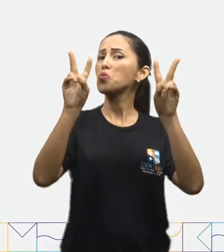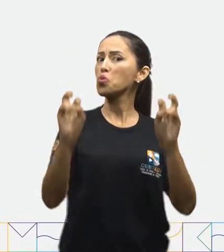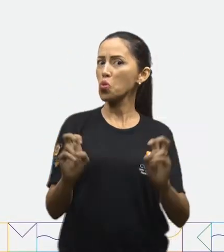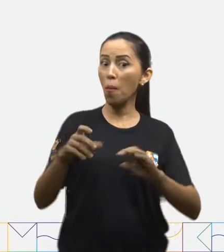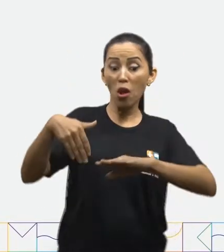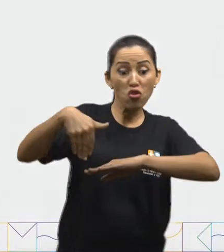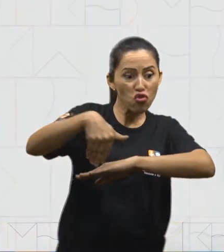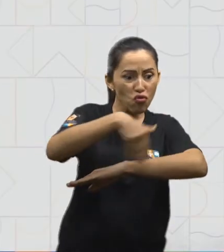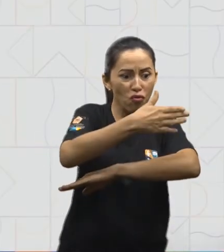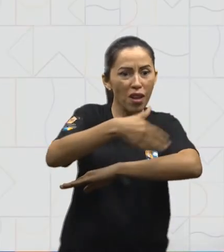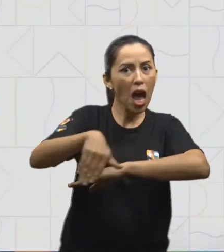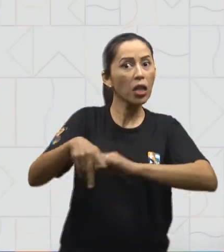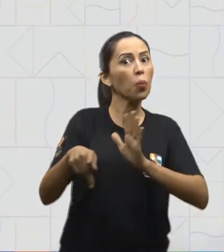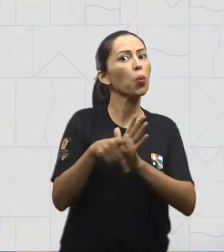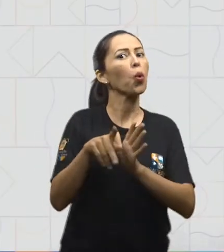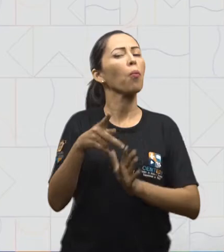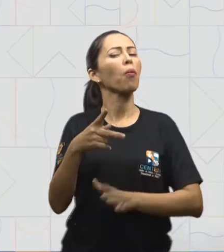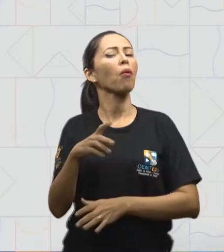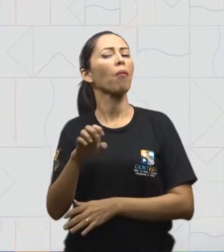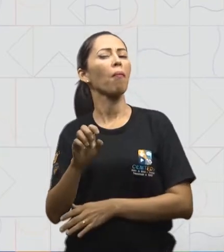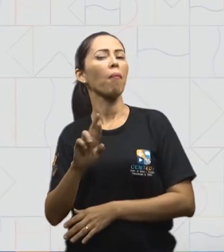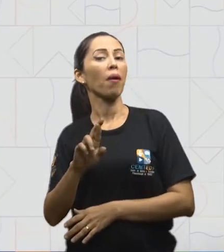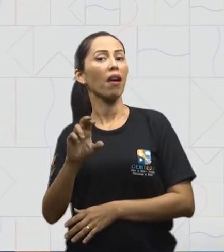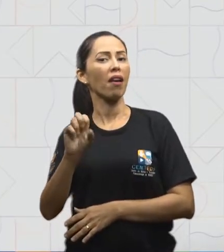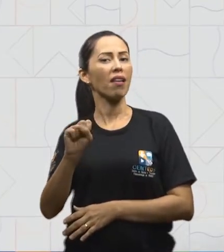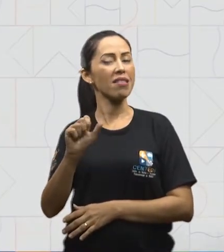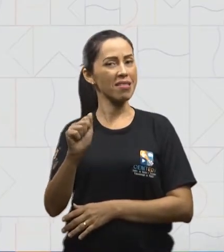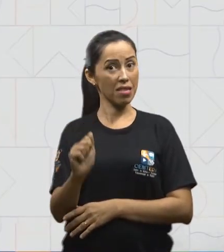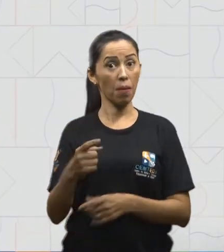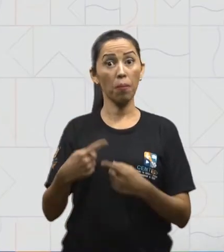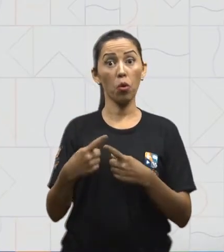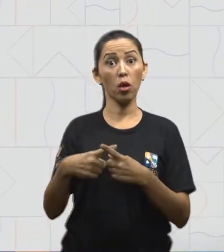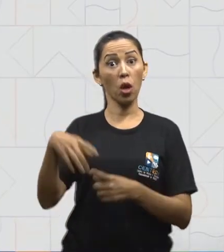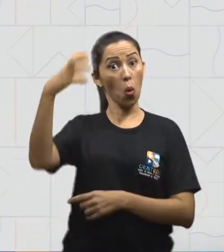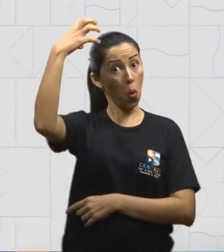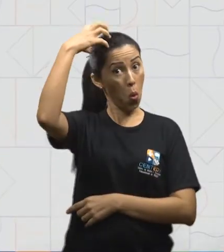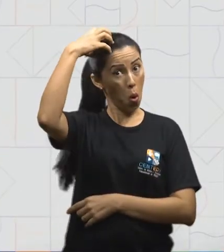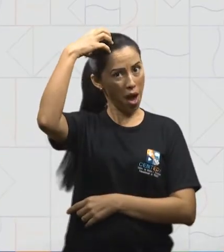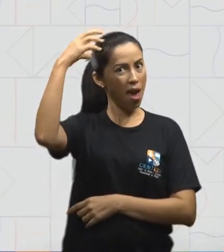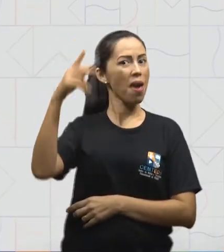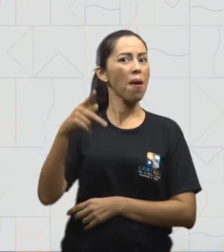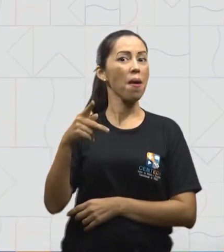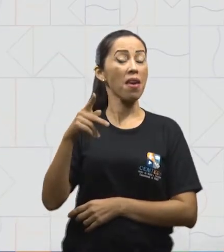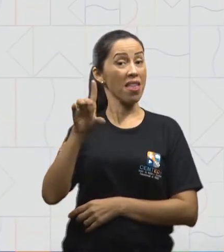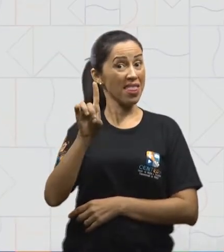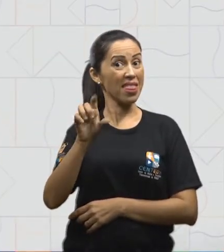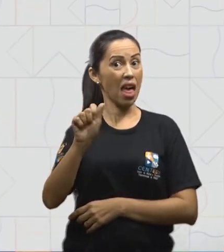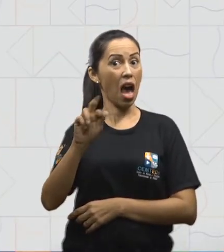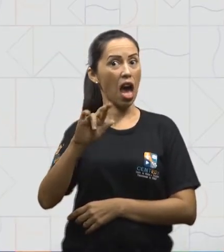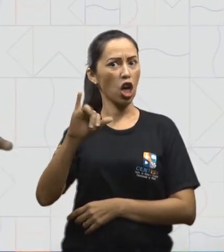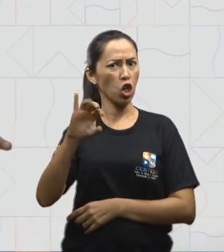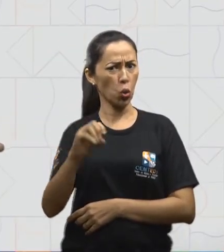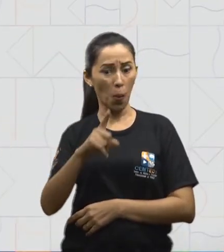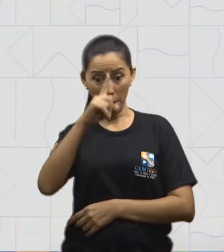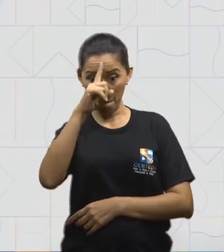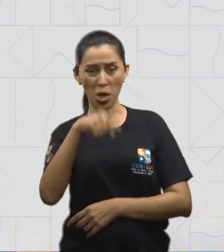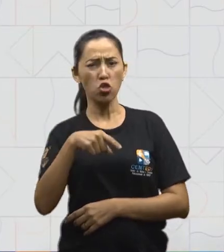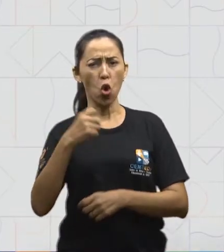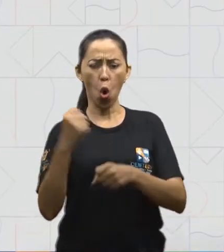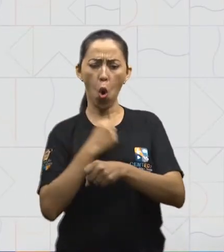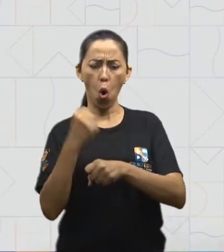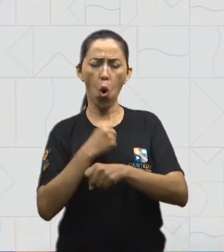Estrada Real Persa. Essa estrada ela foi construída a mando do rei da Pérsia, Dário I, para facilitar